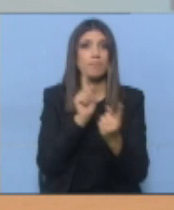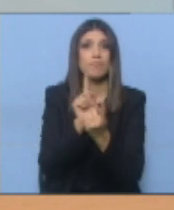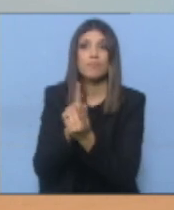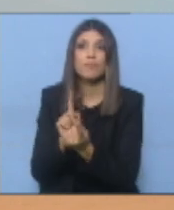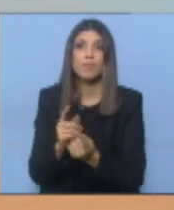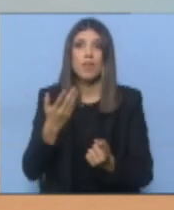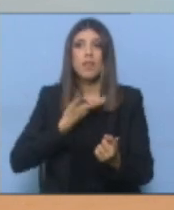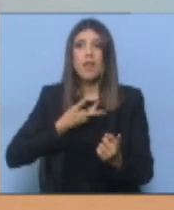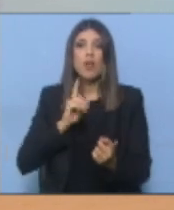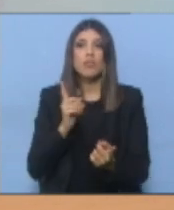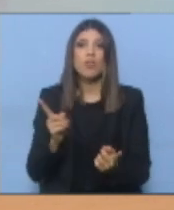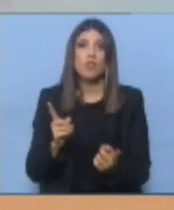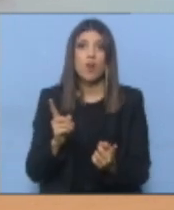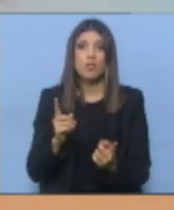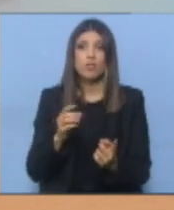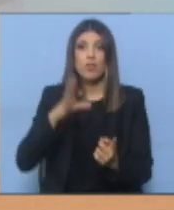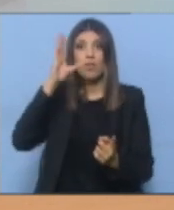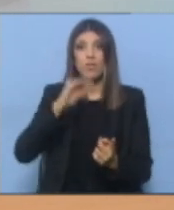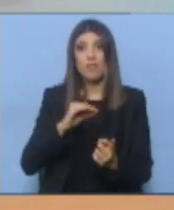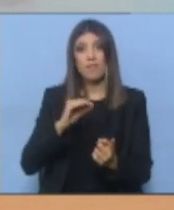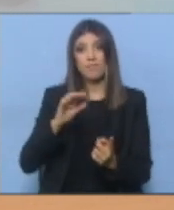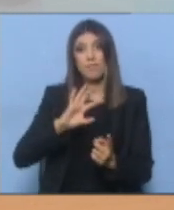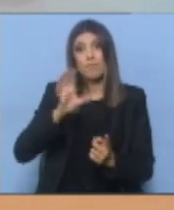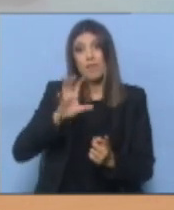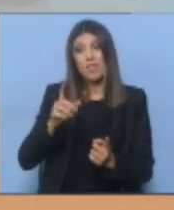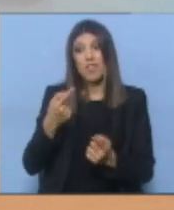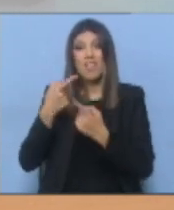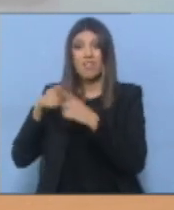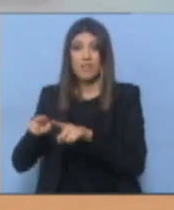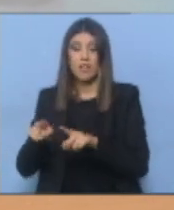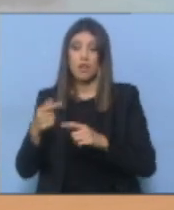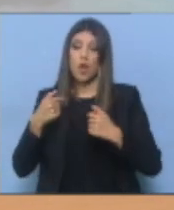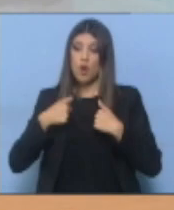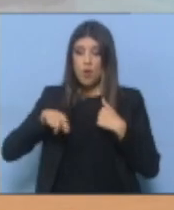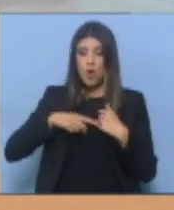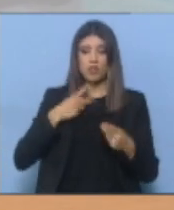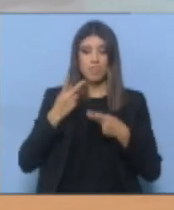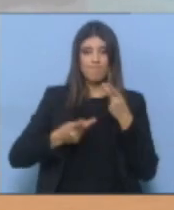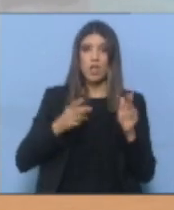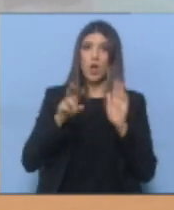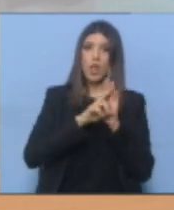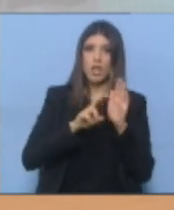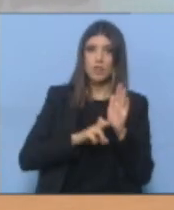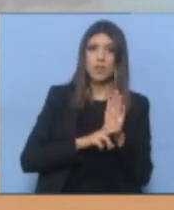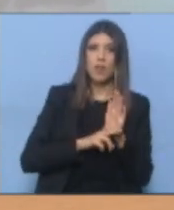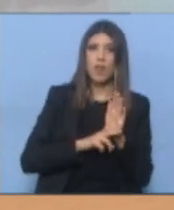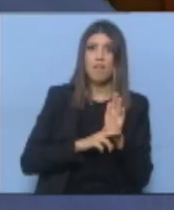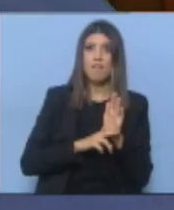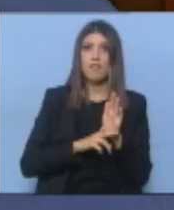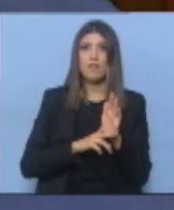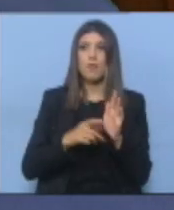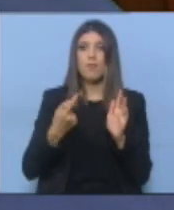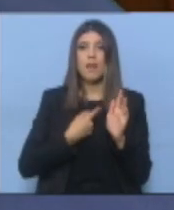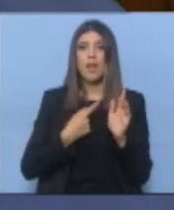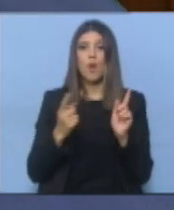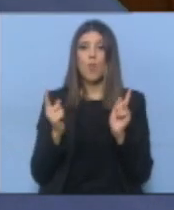seus direitos, e uma das questões que nós também analisamos aqui neste relatório tem a ver com, e que falava o professor Santos Luís, que tem a ver com o atendimento